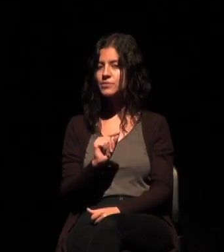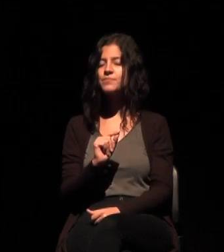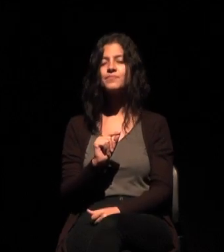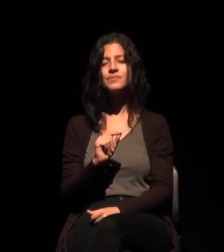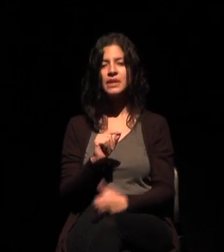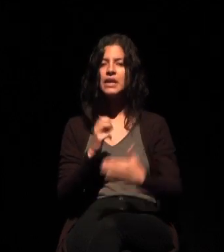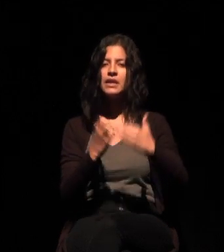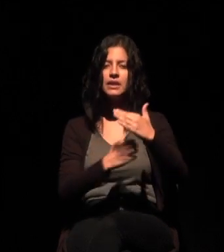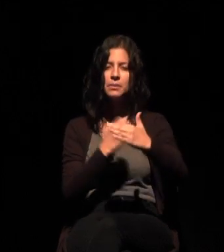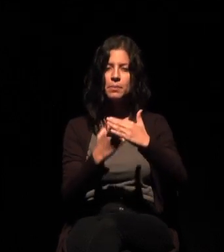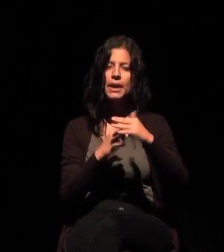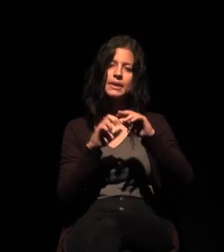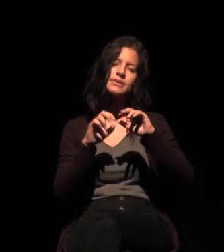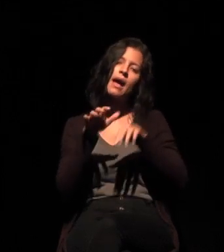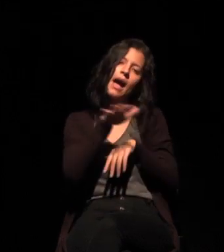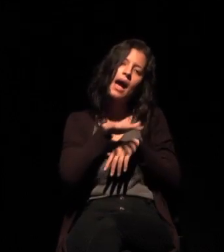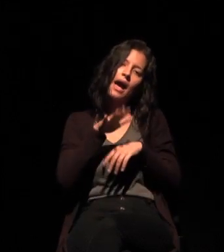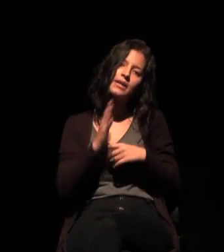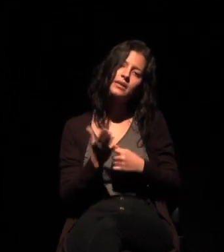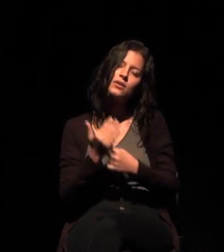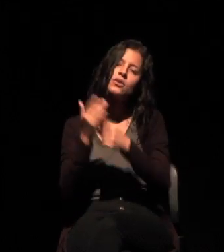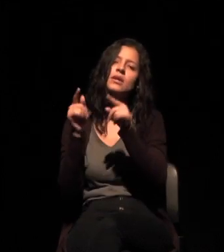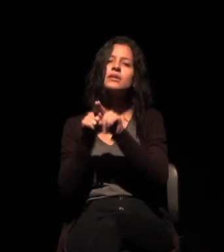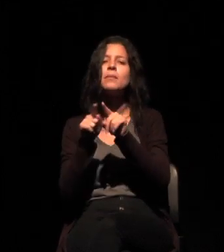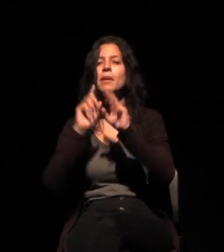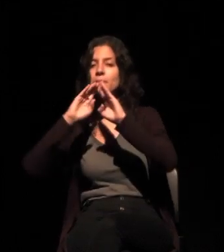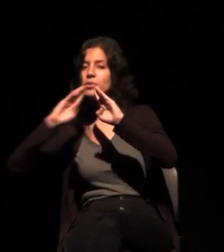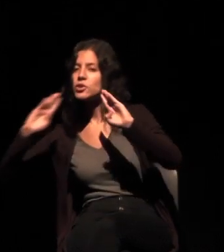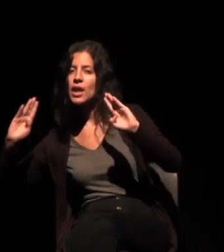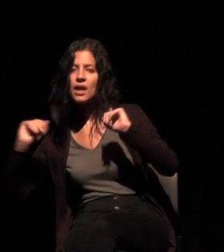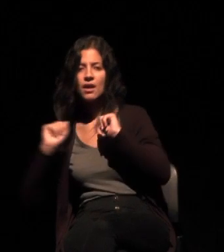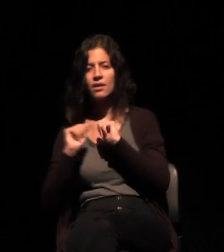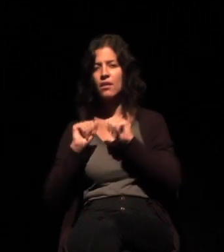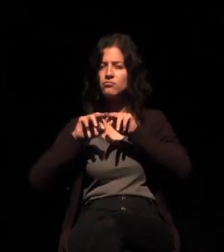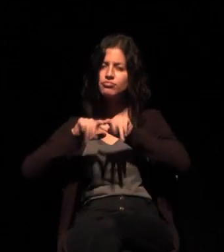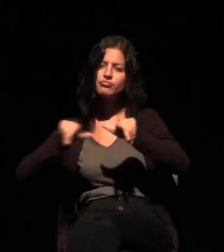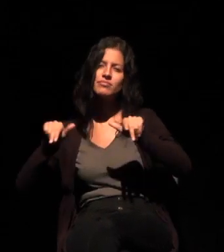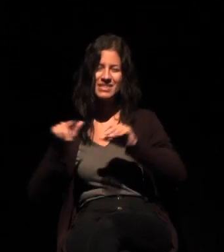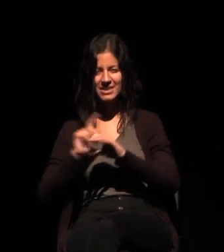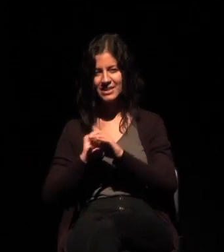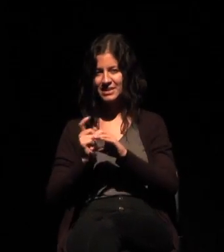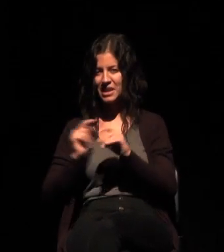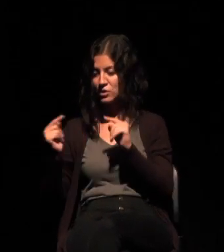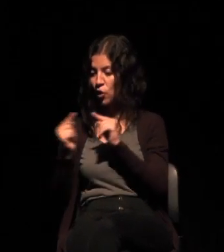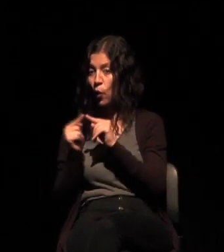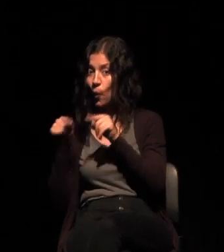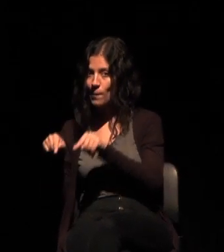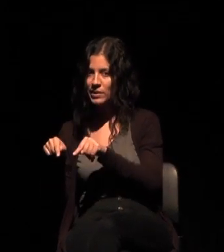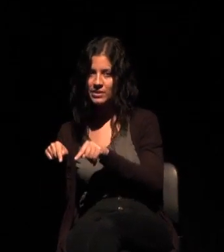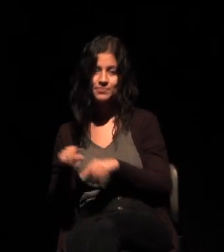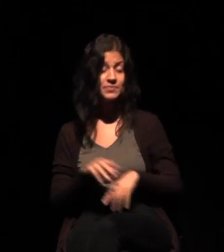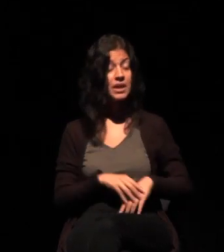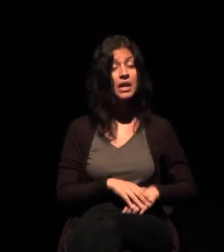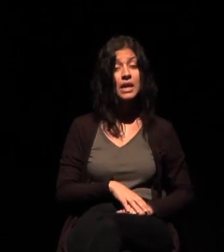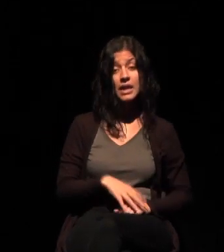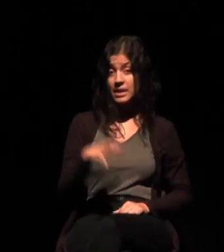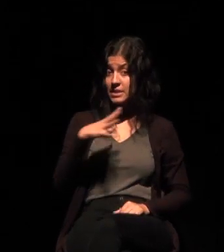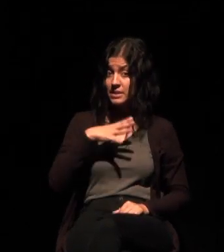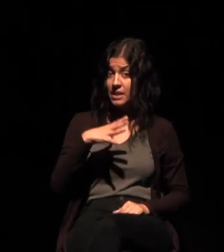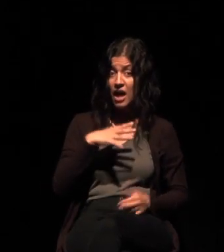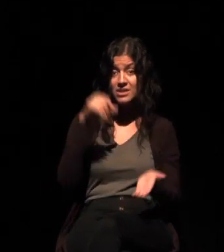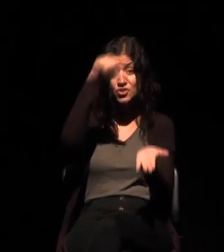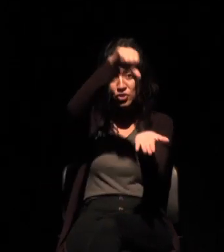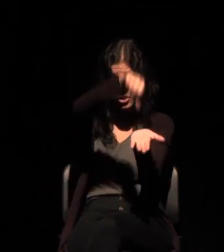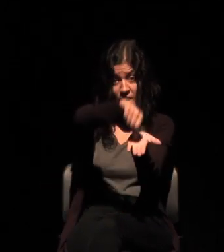empresas tecnológicas e e da biotecnologia e destas áreas das ciências no centro da cidade estão as